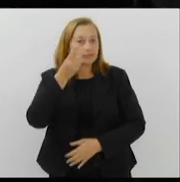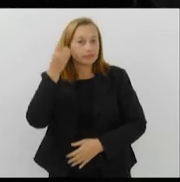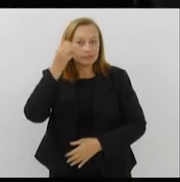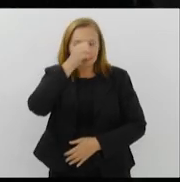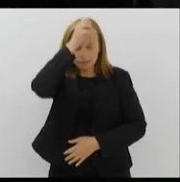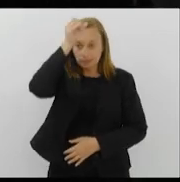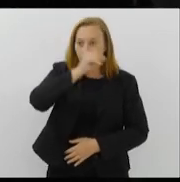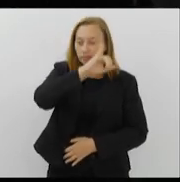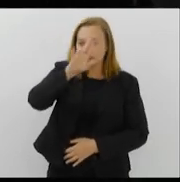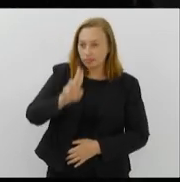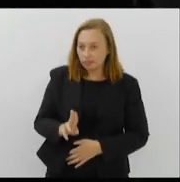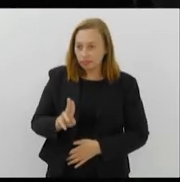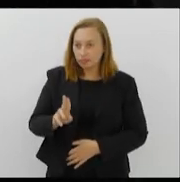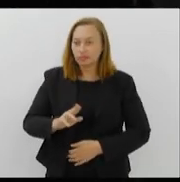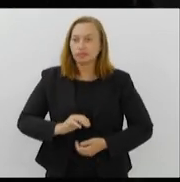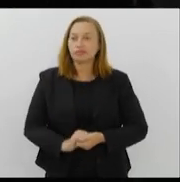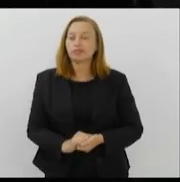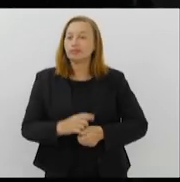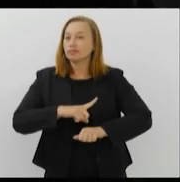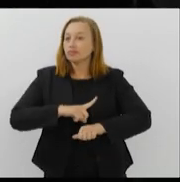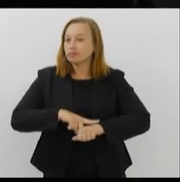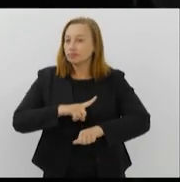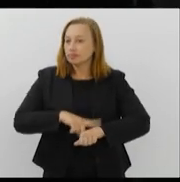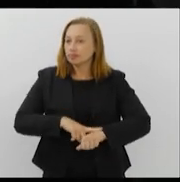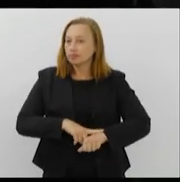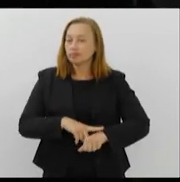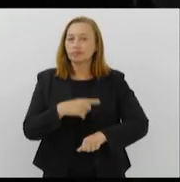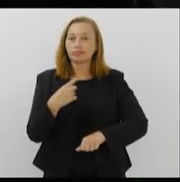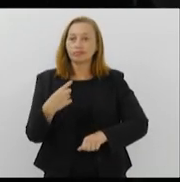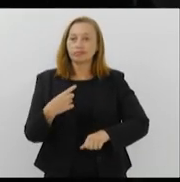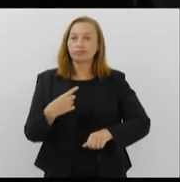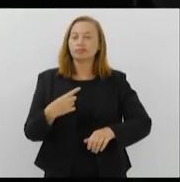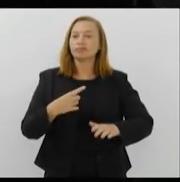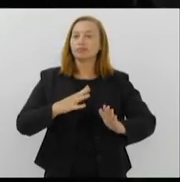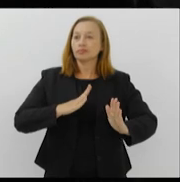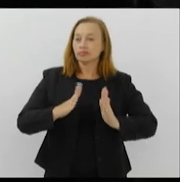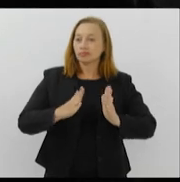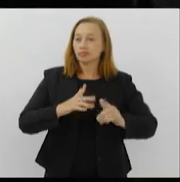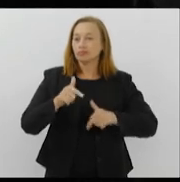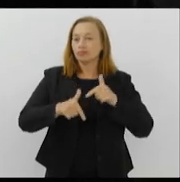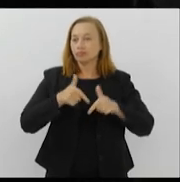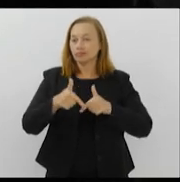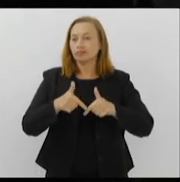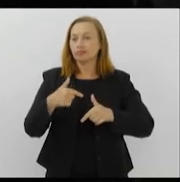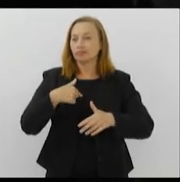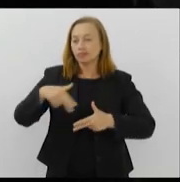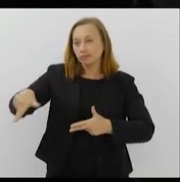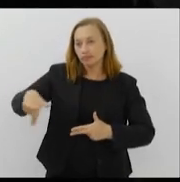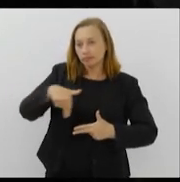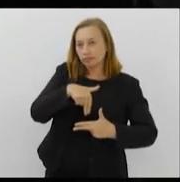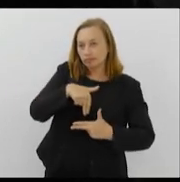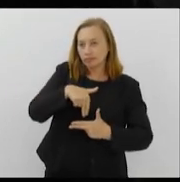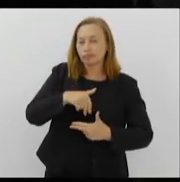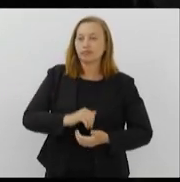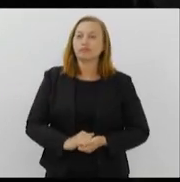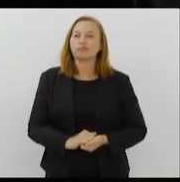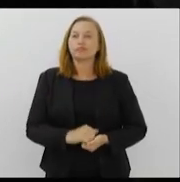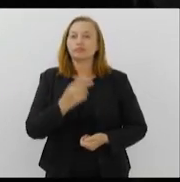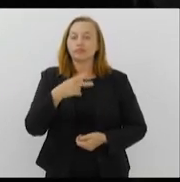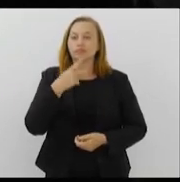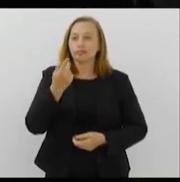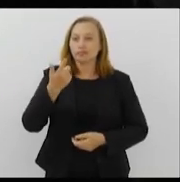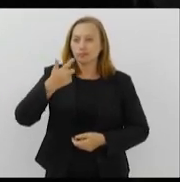que agora preside, né, esse momento da nossa sessão. Eu venho à tribuna para falar de mais